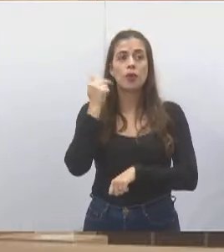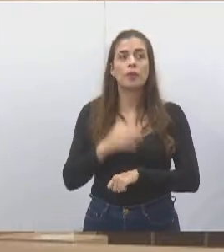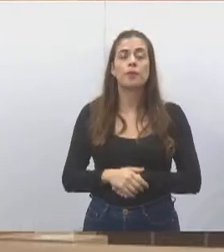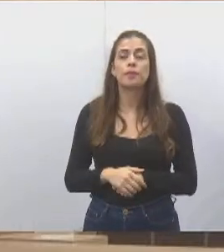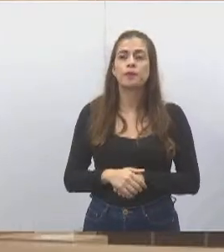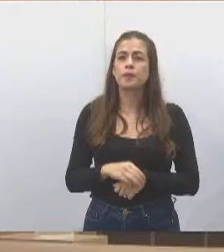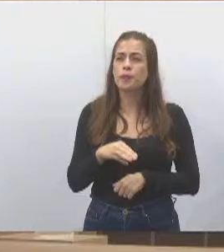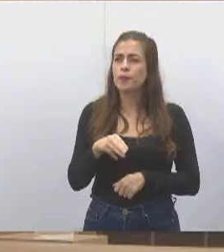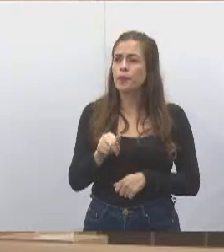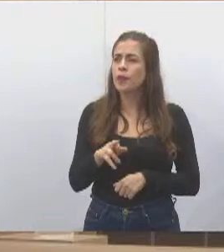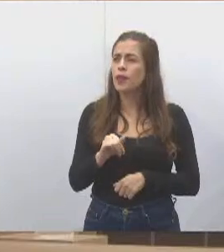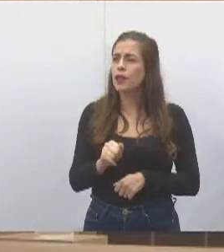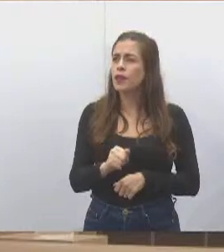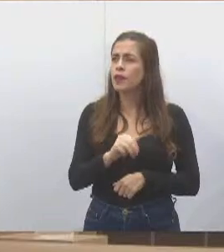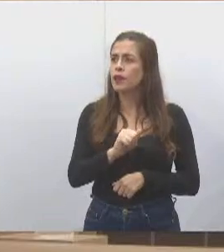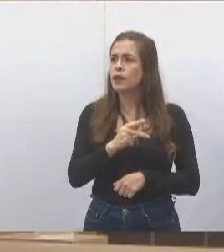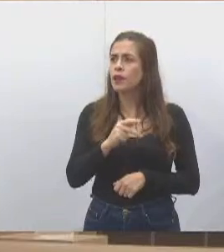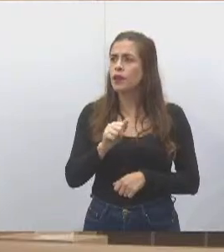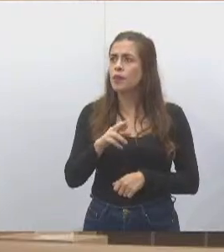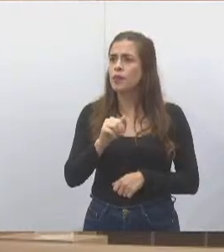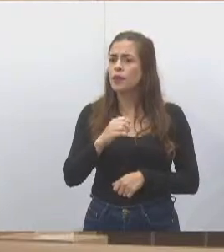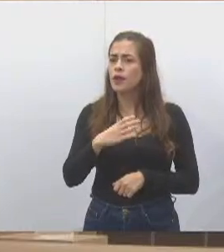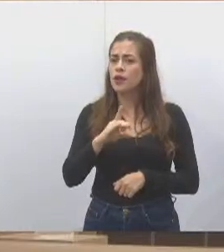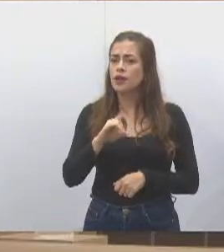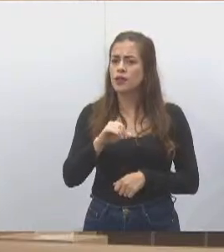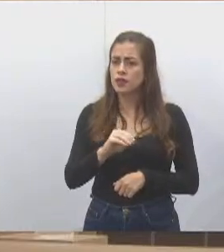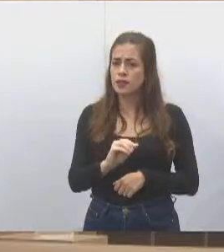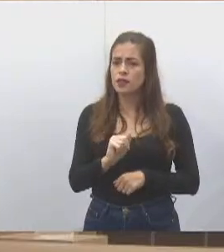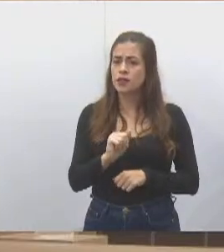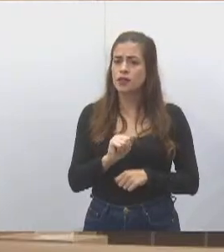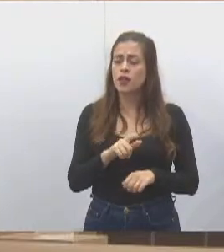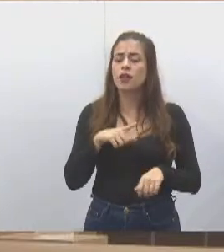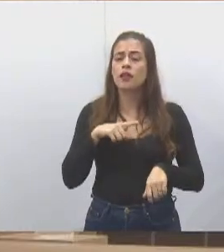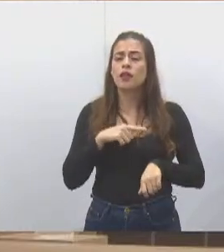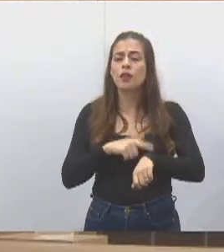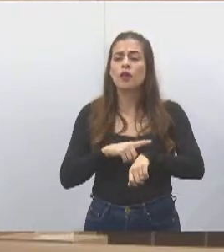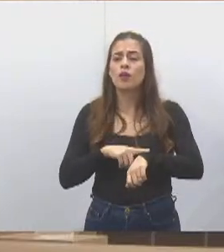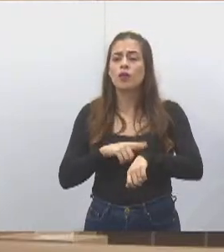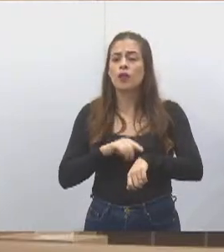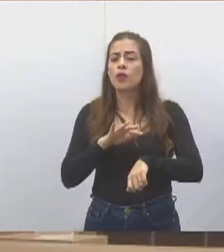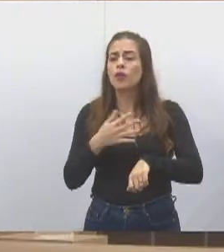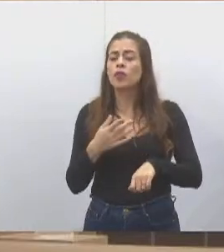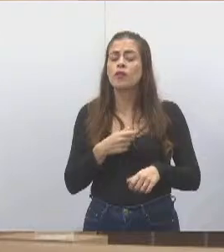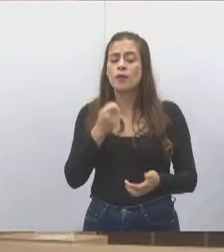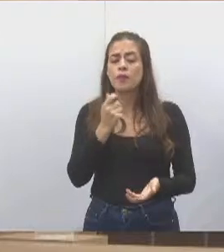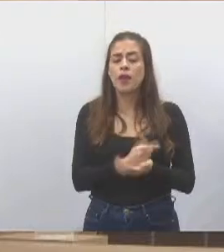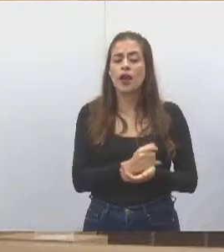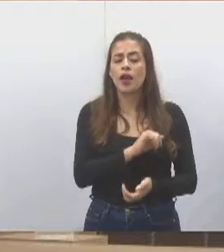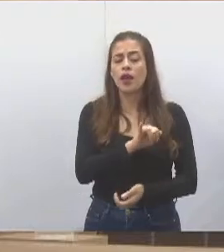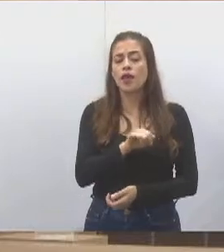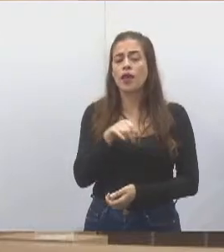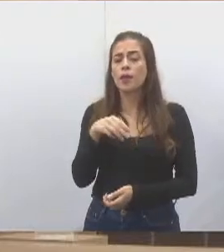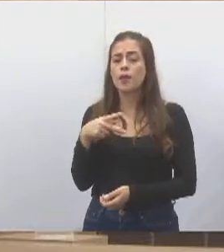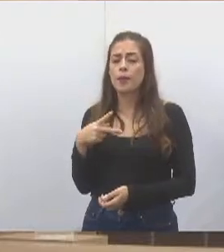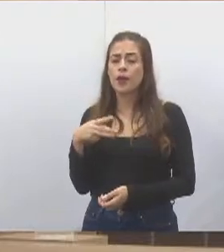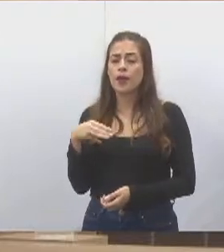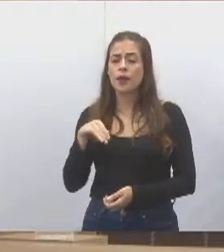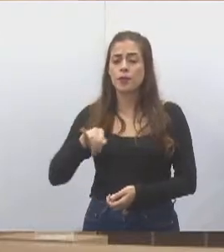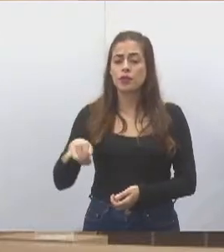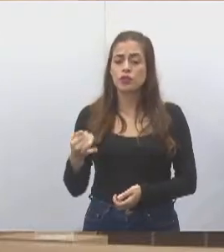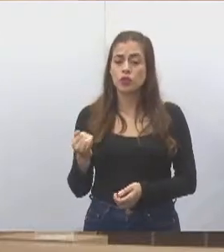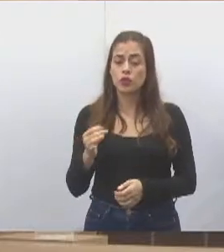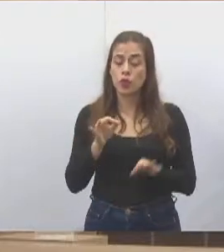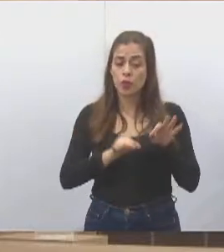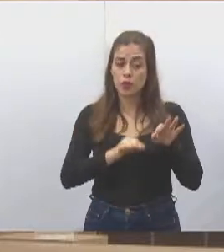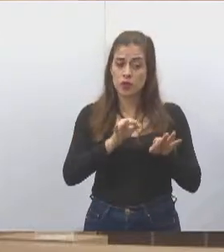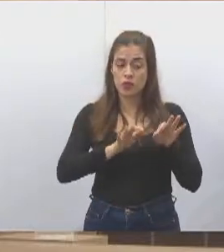Maria Aparecida Pereira, Juliano Gomes, José de Faria, Alice Garcês. Tem previsão de pagar o IPMJ? Bom, esse processo ele já está